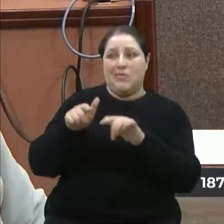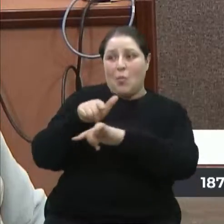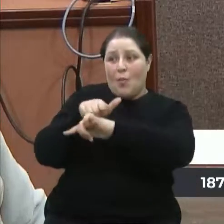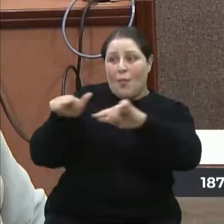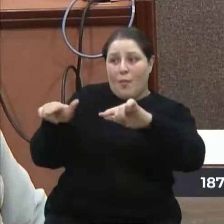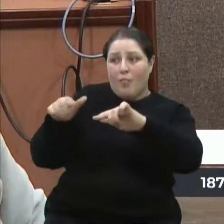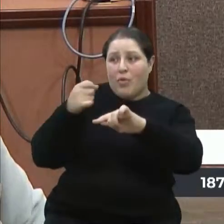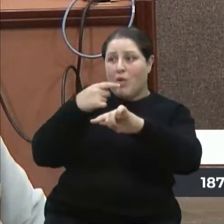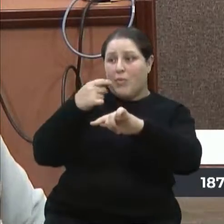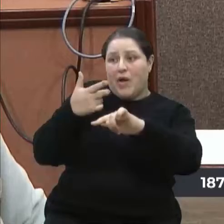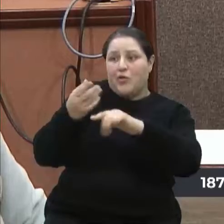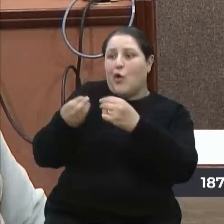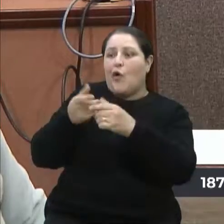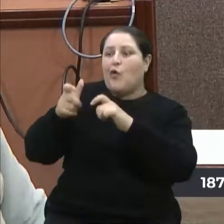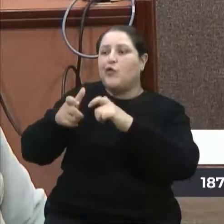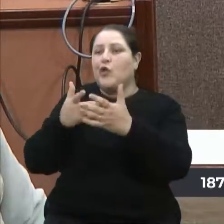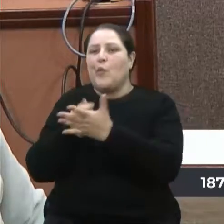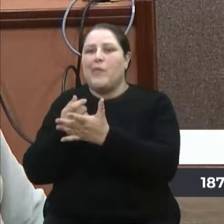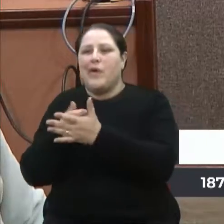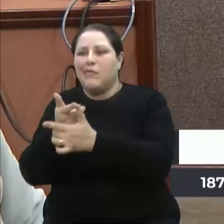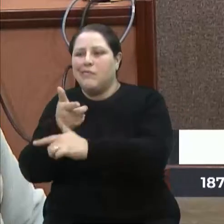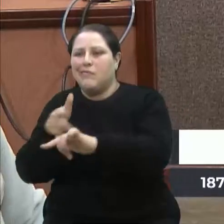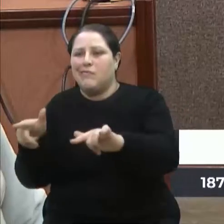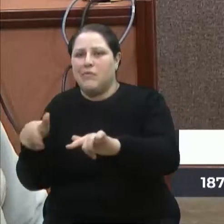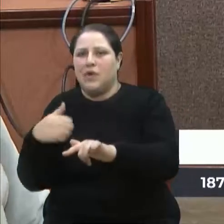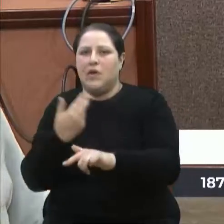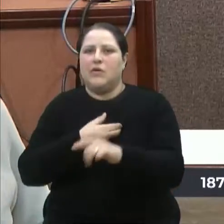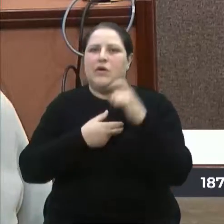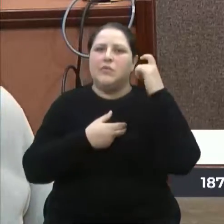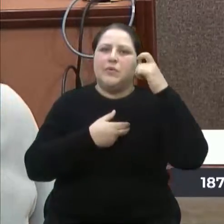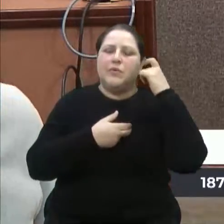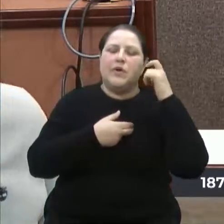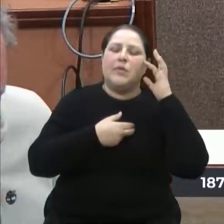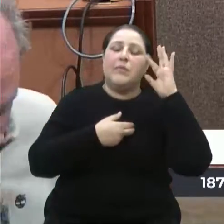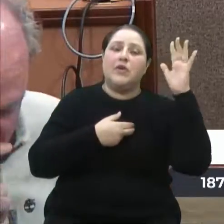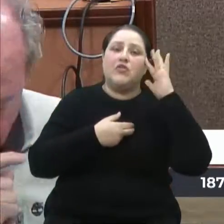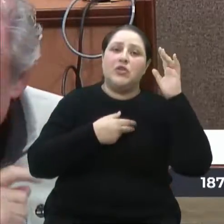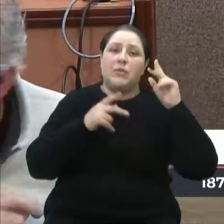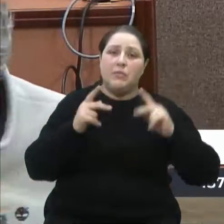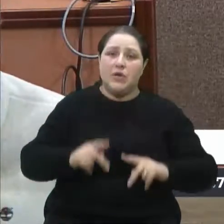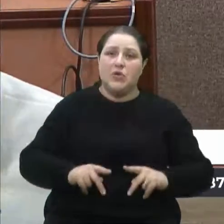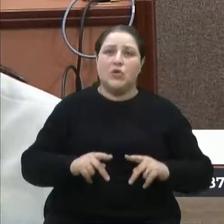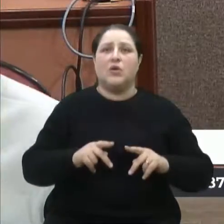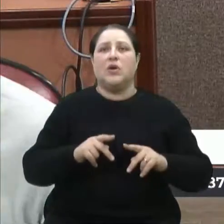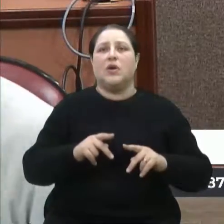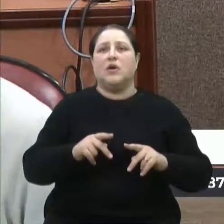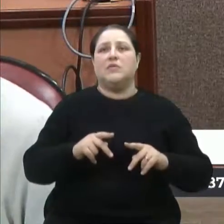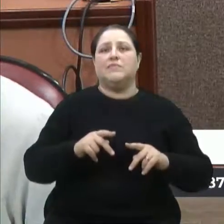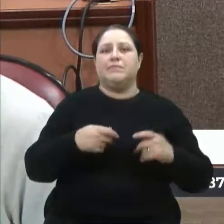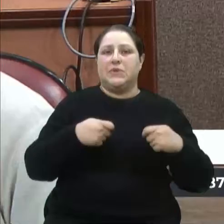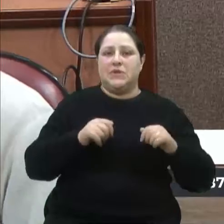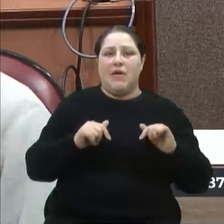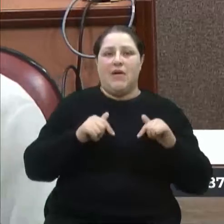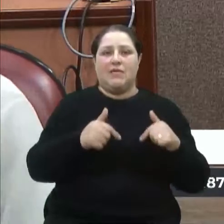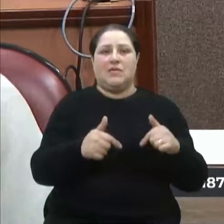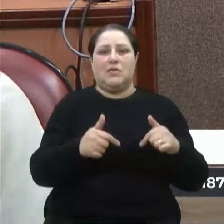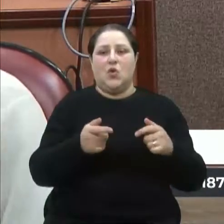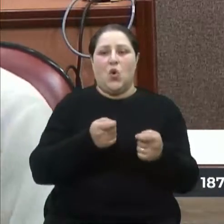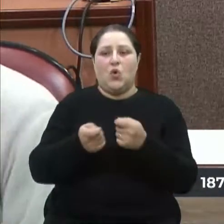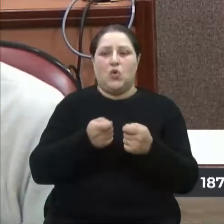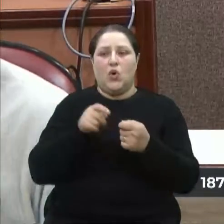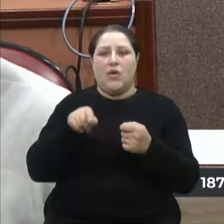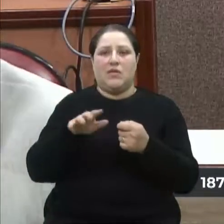preocupa, tentem imaginar o quanto preocupa quem tem que efetivamente não falar, mas agir e gerir uma situação como